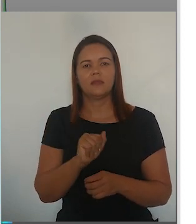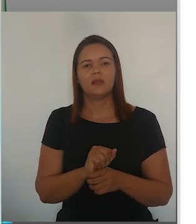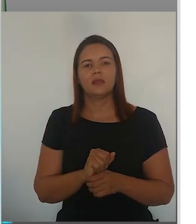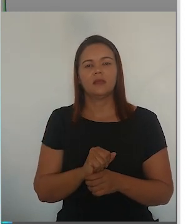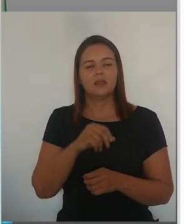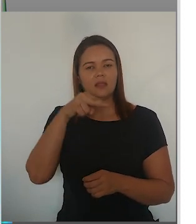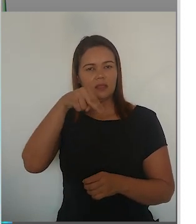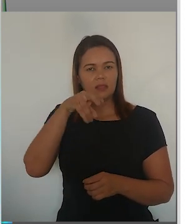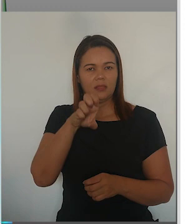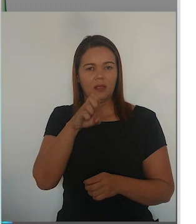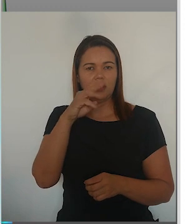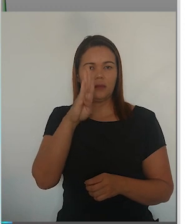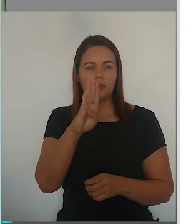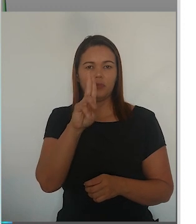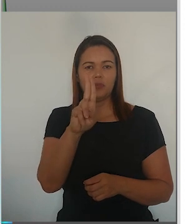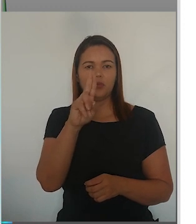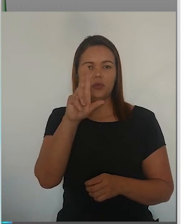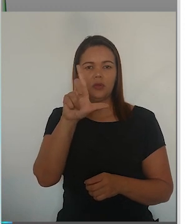nebulina